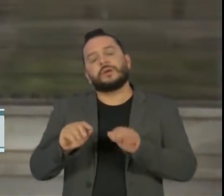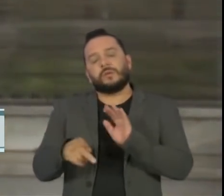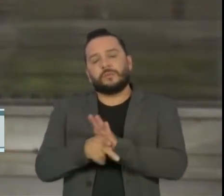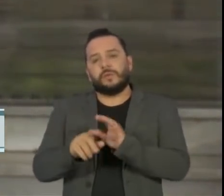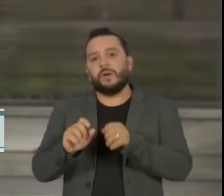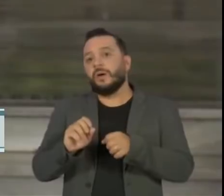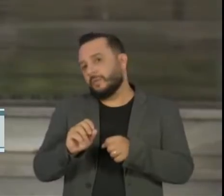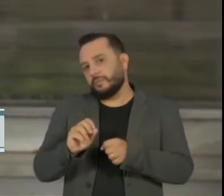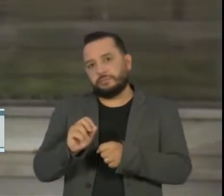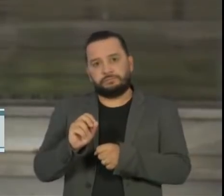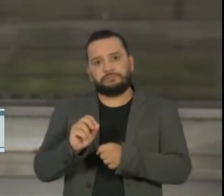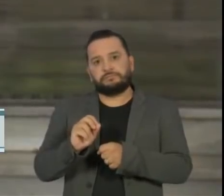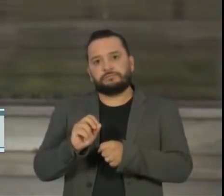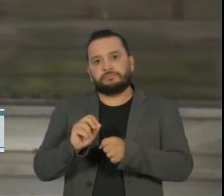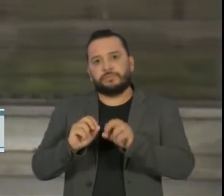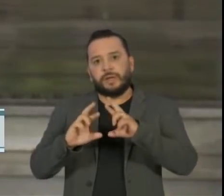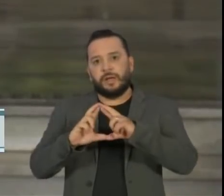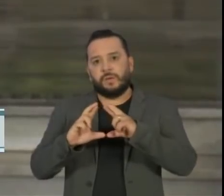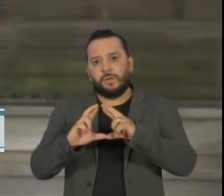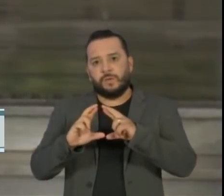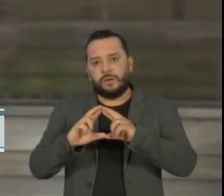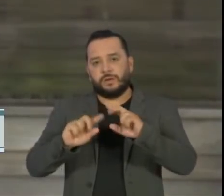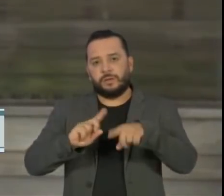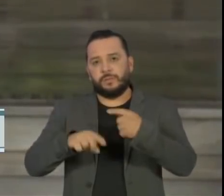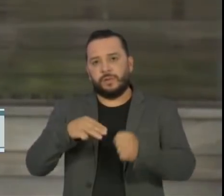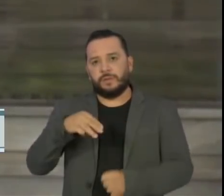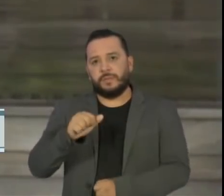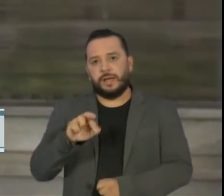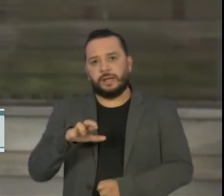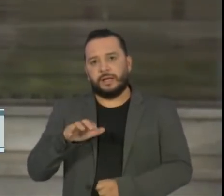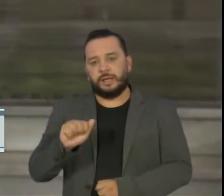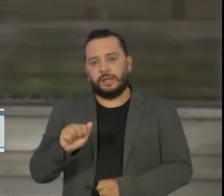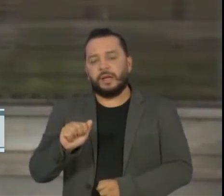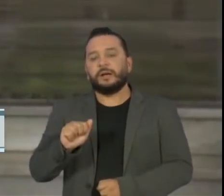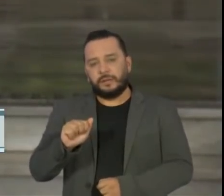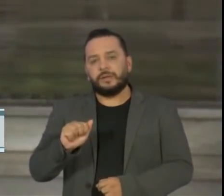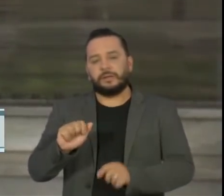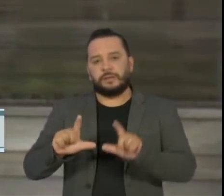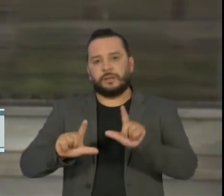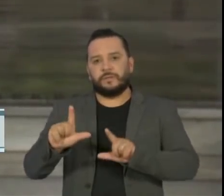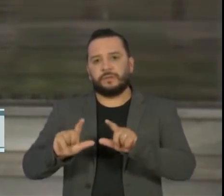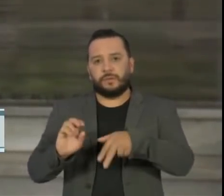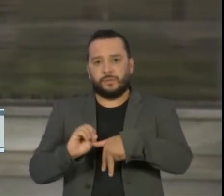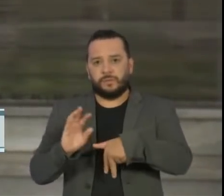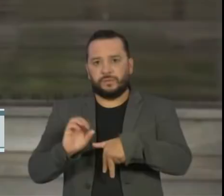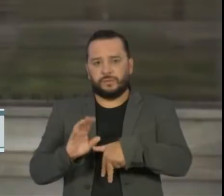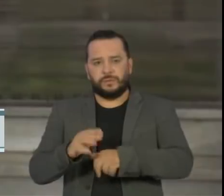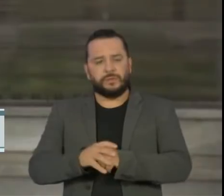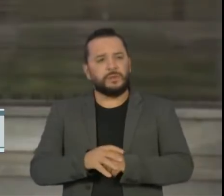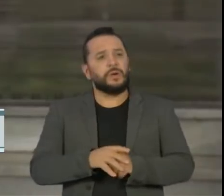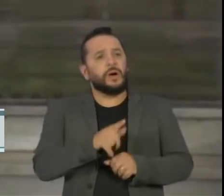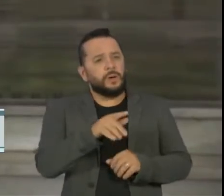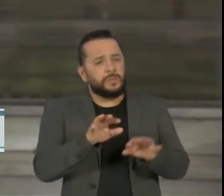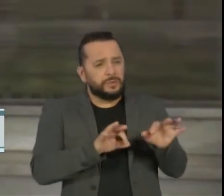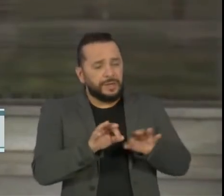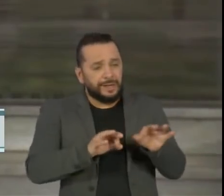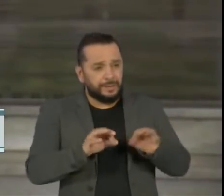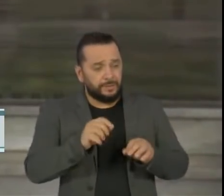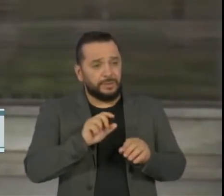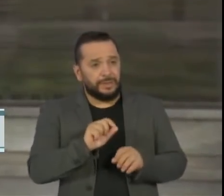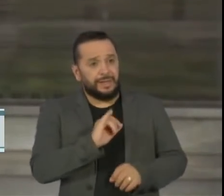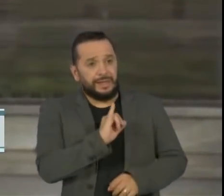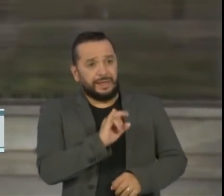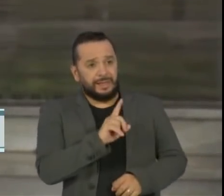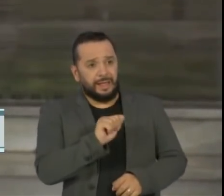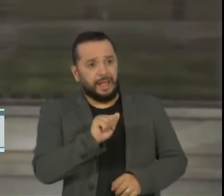Cultura. Daniela, boa tarde. Sua pergunta, por favor. Todos. Primeiro, a respeito desse programa do IdeaGov, eu gostaria de saber se